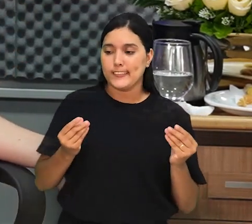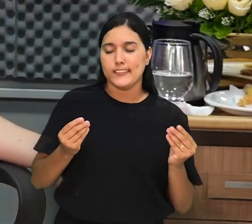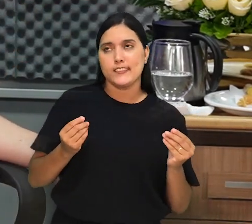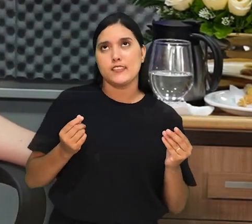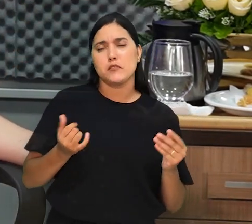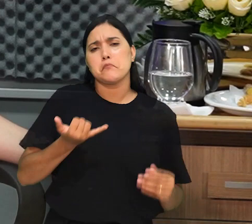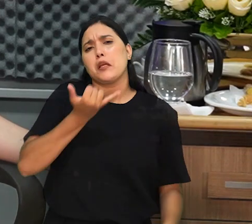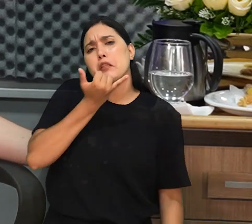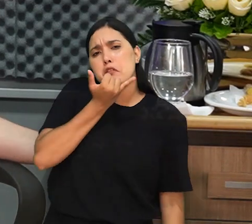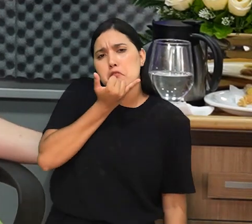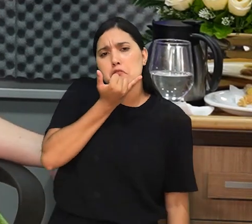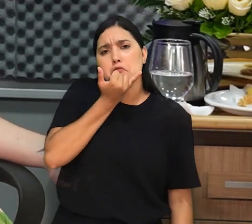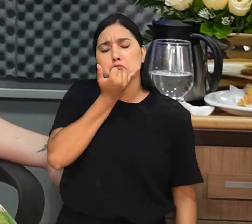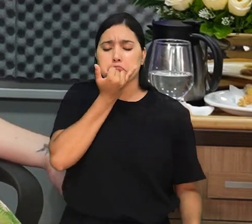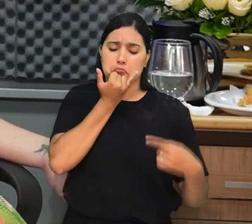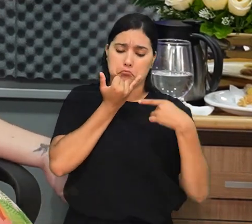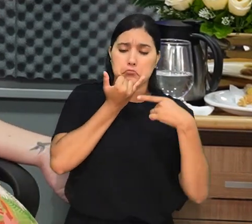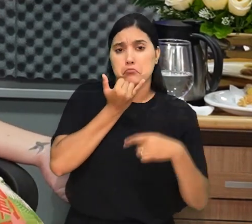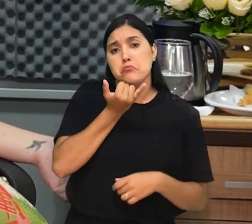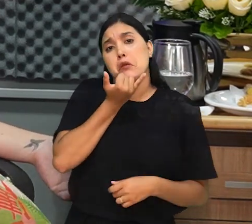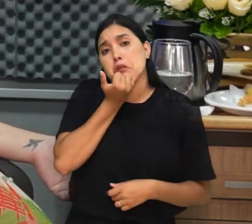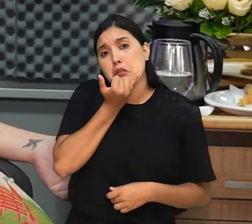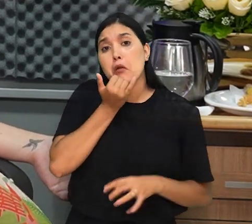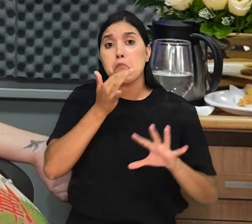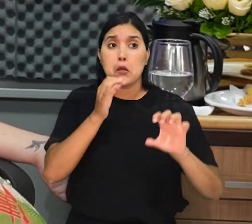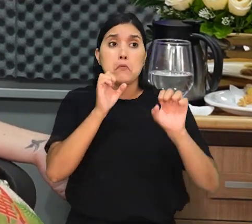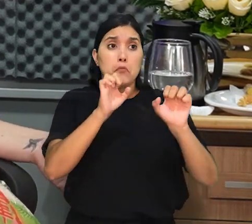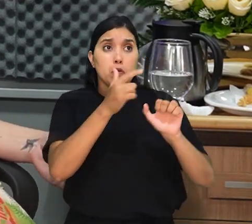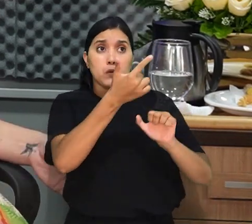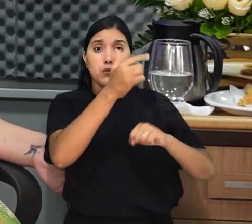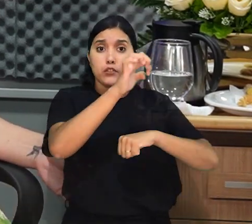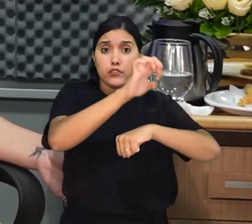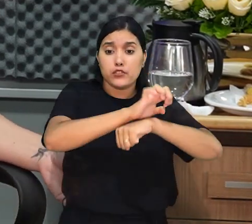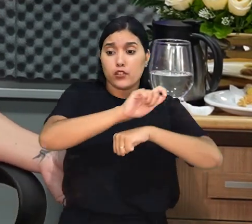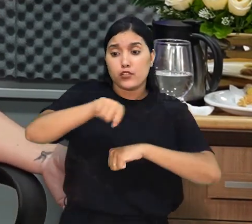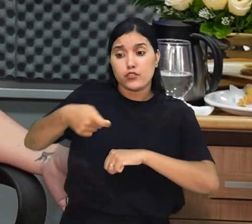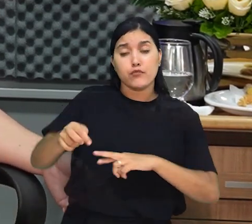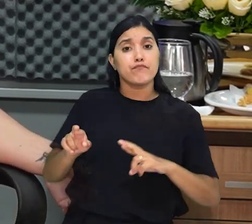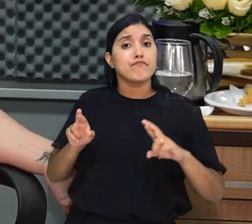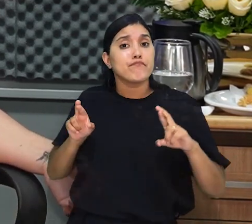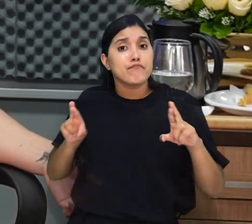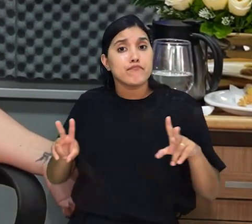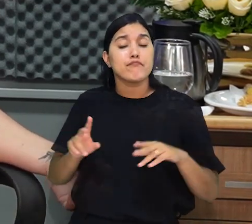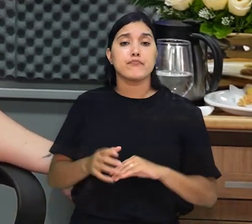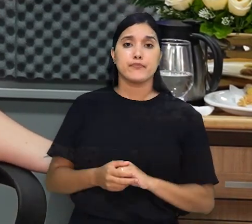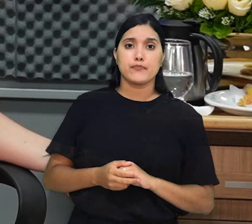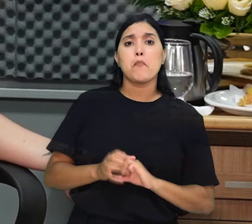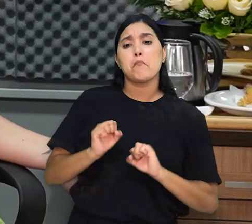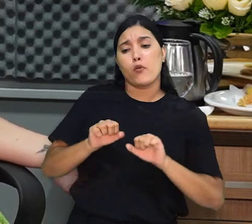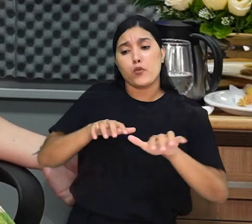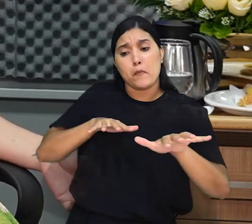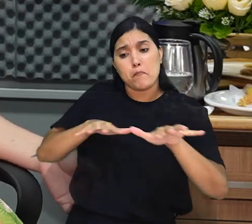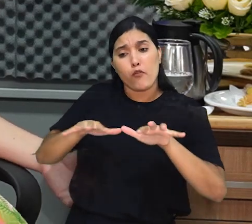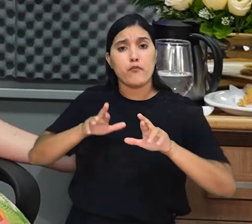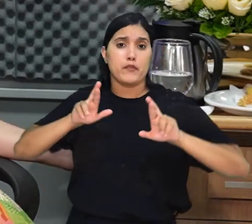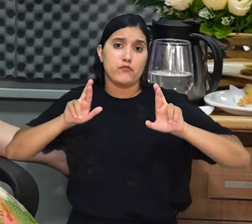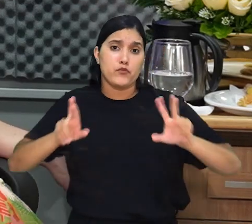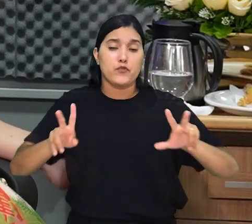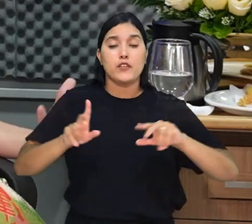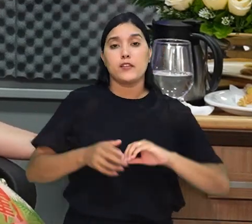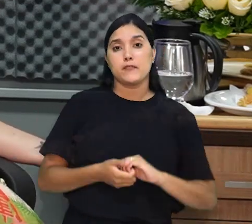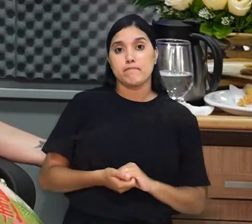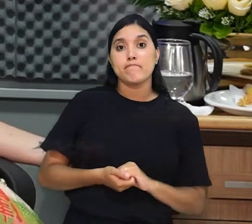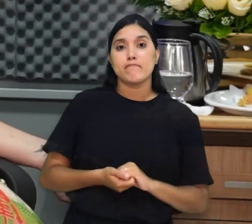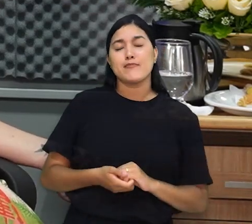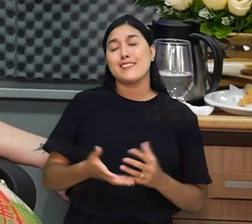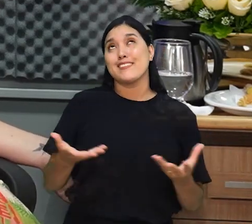de perdão, ou desculpa, é esse, né? Mas vai que em outro estado possa ser diferente, né? Pode ser um movimento,